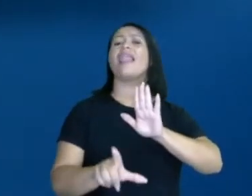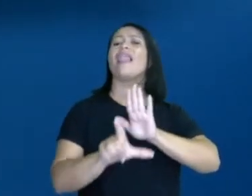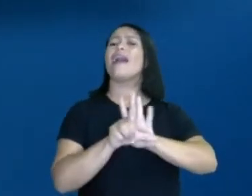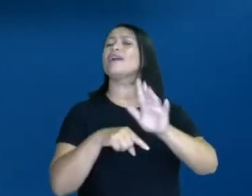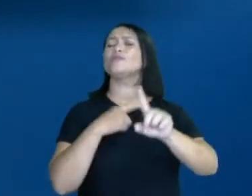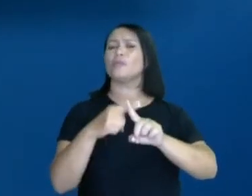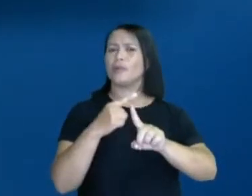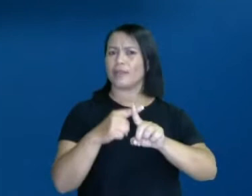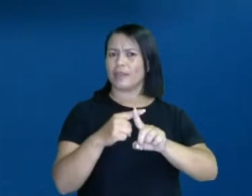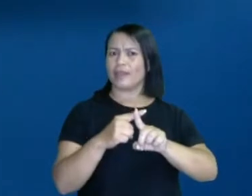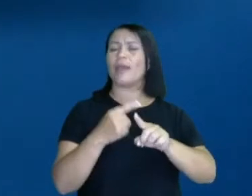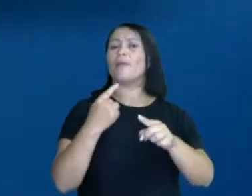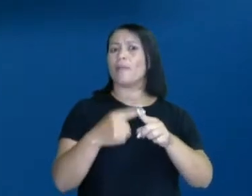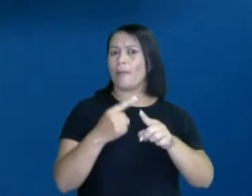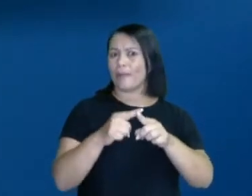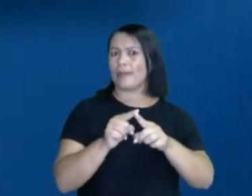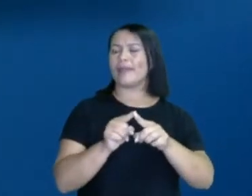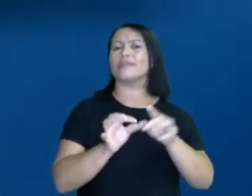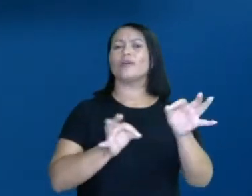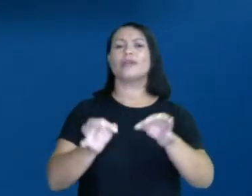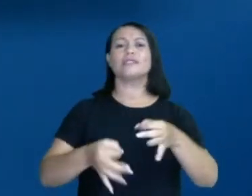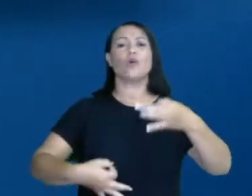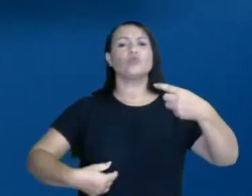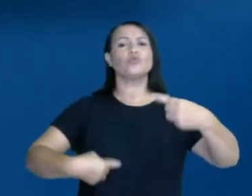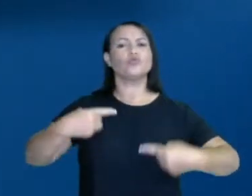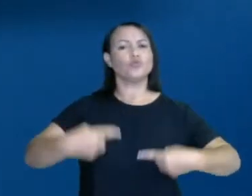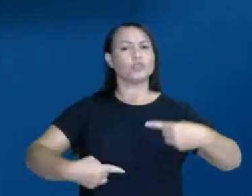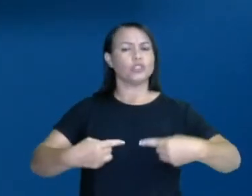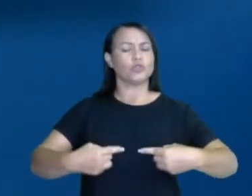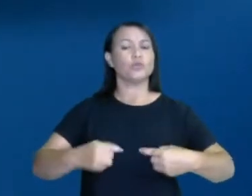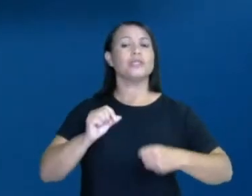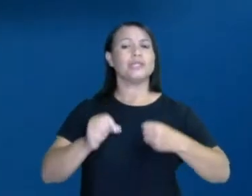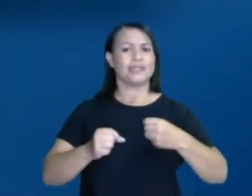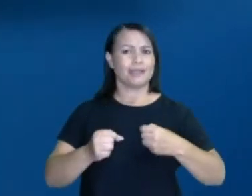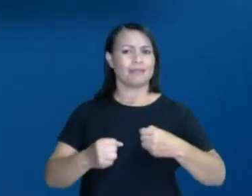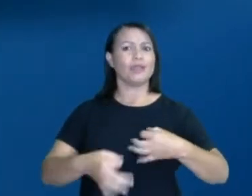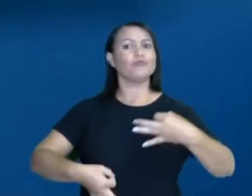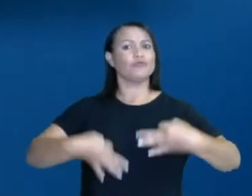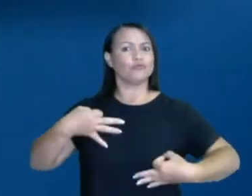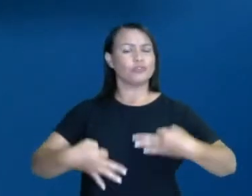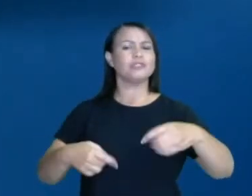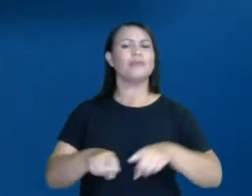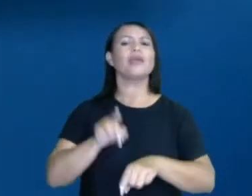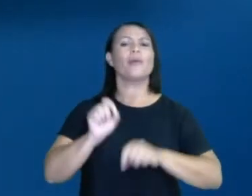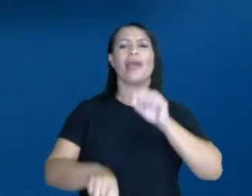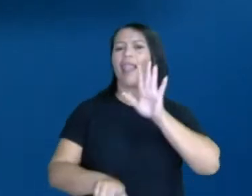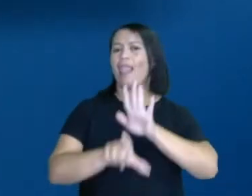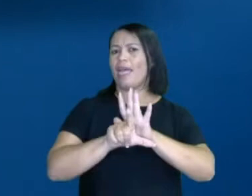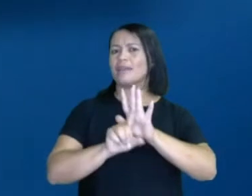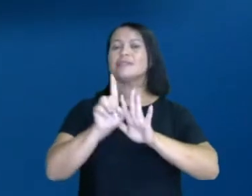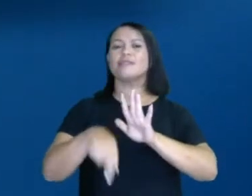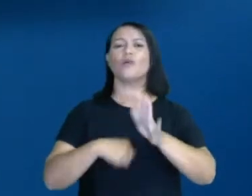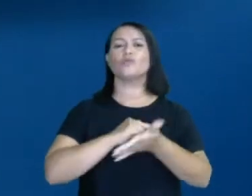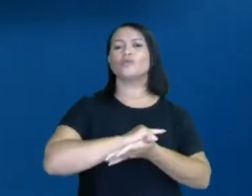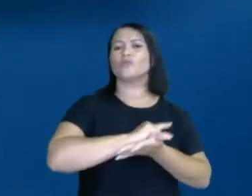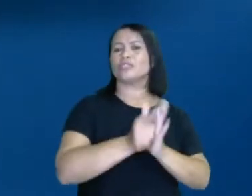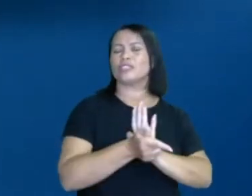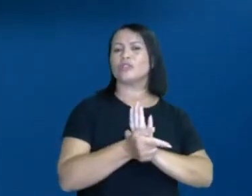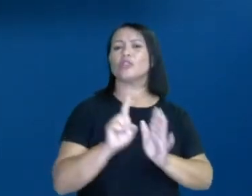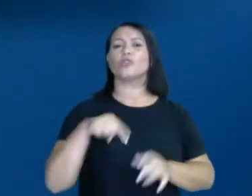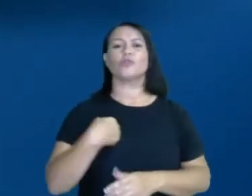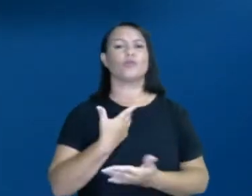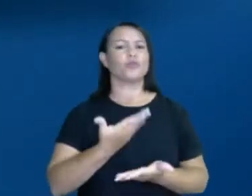legais porque fazem parte do âmbito jurídico, ou seja, leis. Então, esses são os gêneros que nós